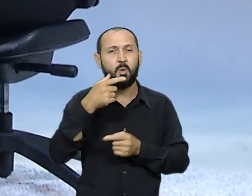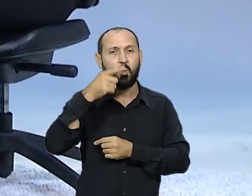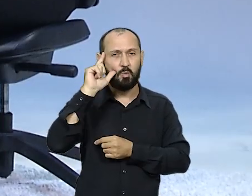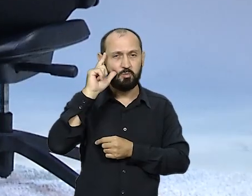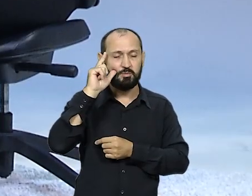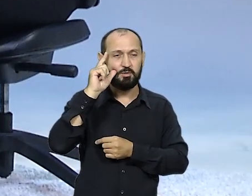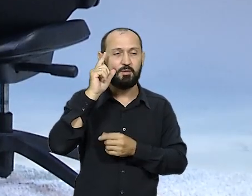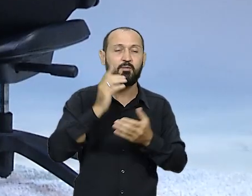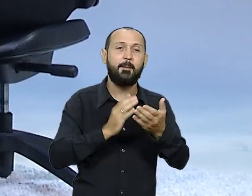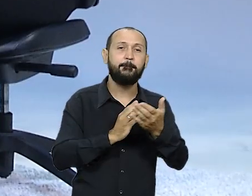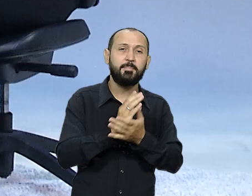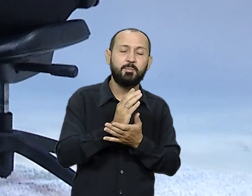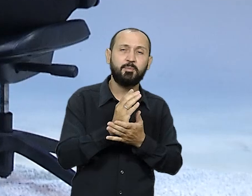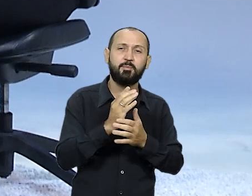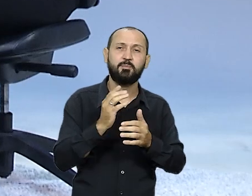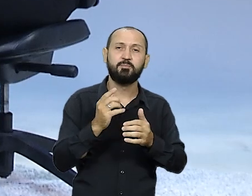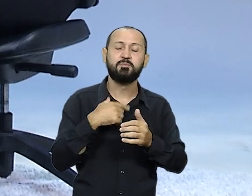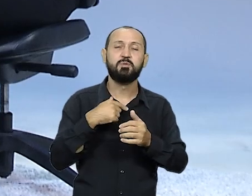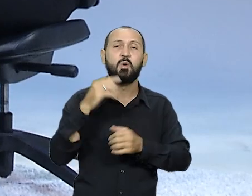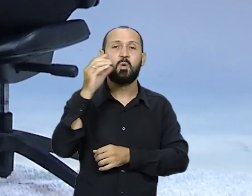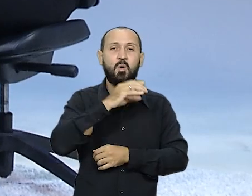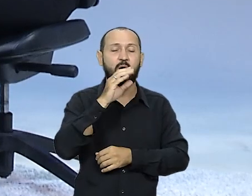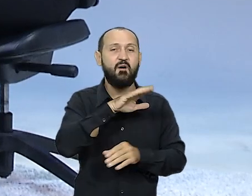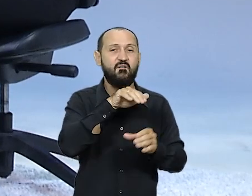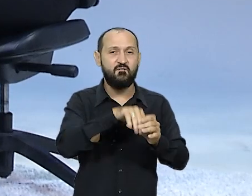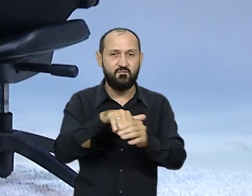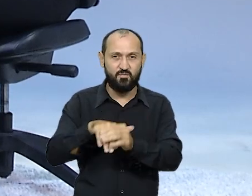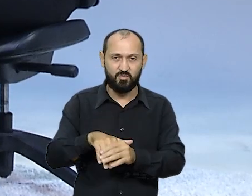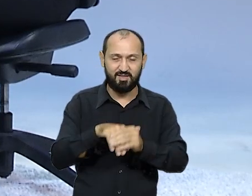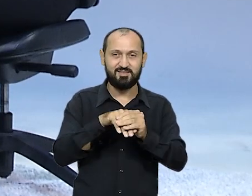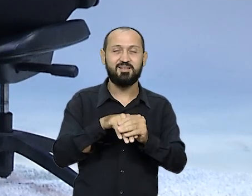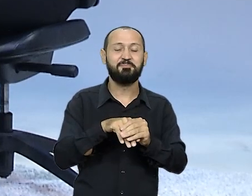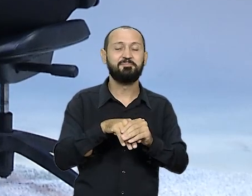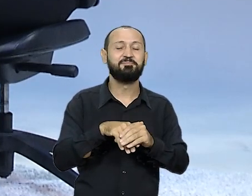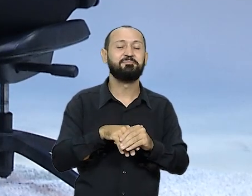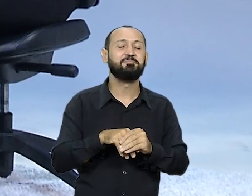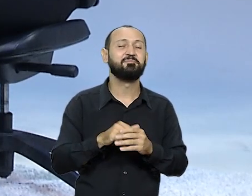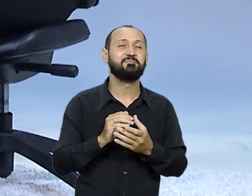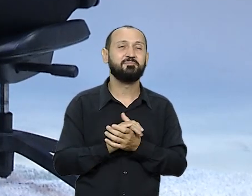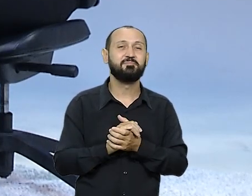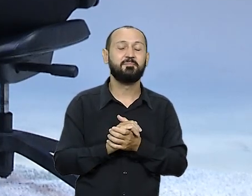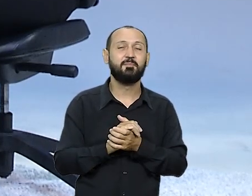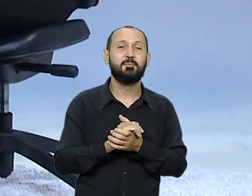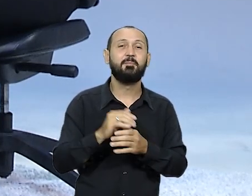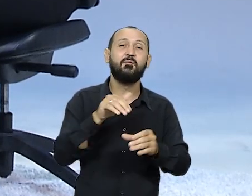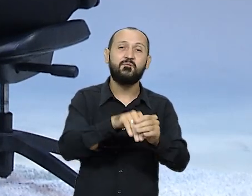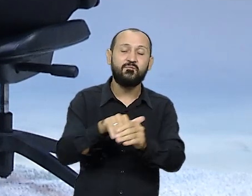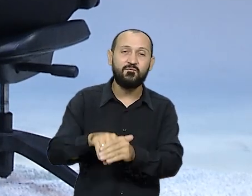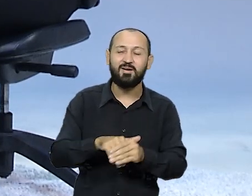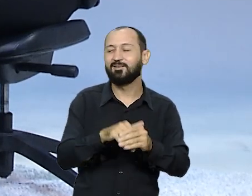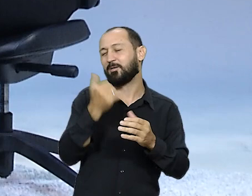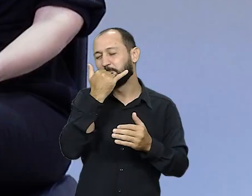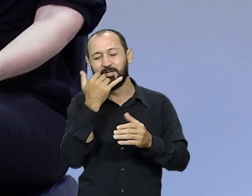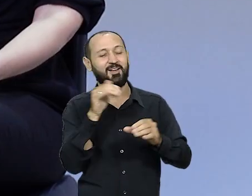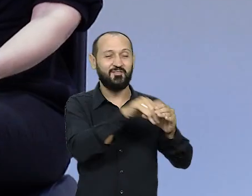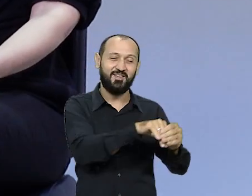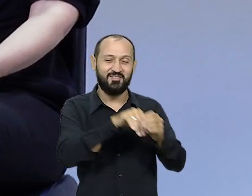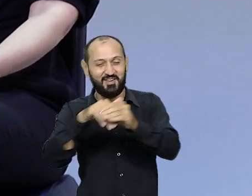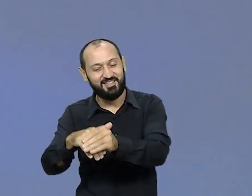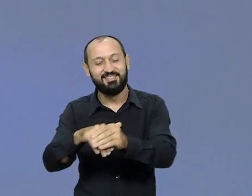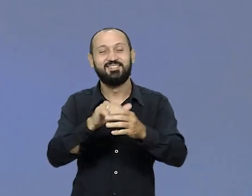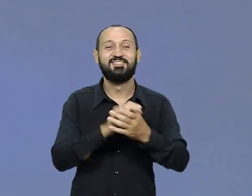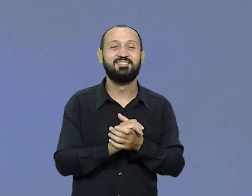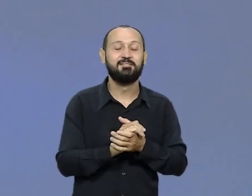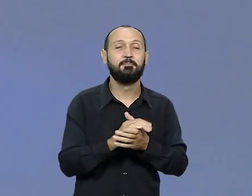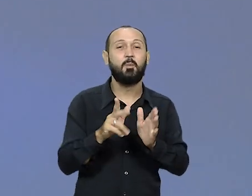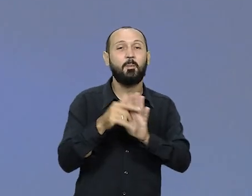aprovada justamente em regime de urgência a votação, né, para se votar, a votação para se votar. A votação para votar,